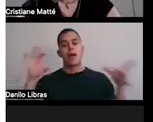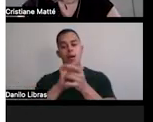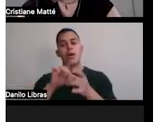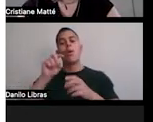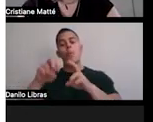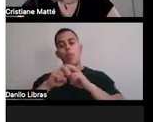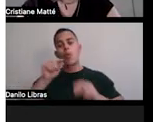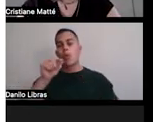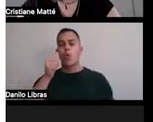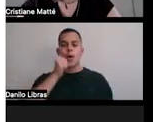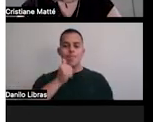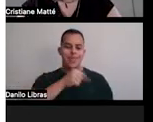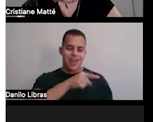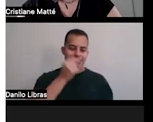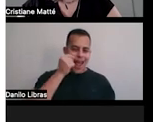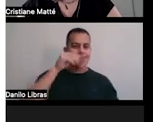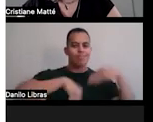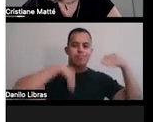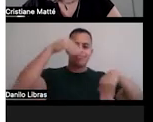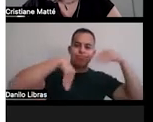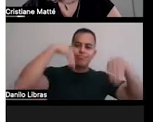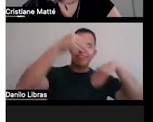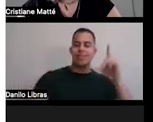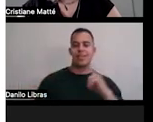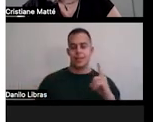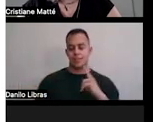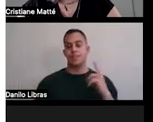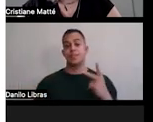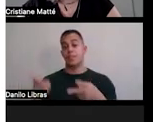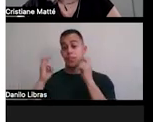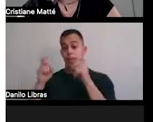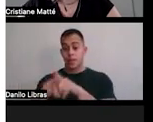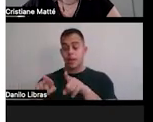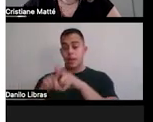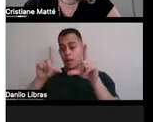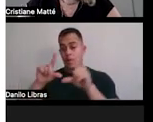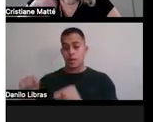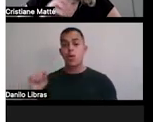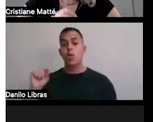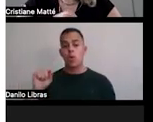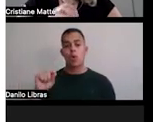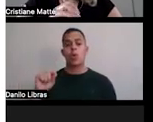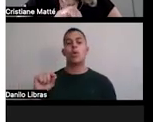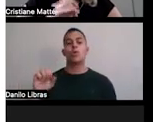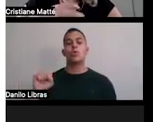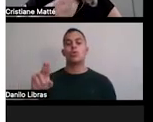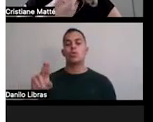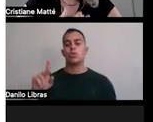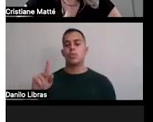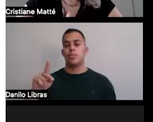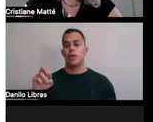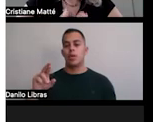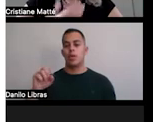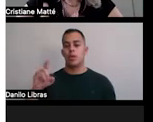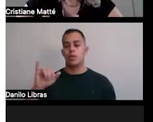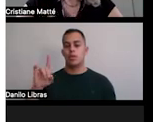as mãezinhas estavam fazendo. A gente observou uma diminuição dos níveis de superóxido mitocondrial, que é